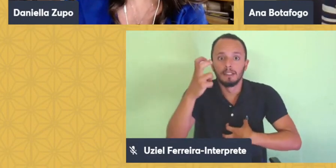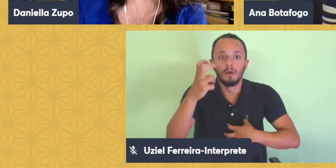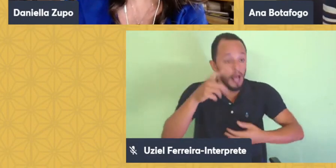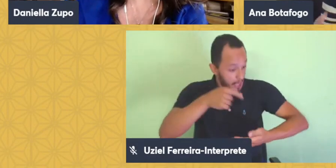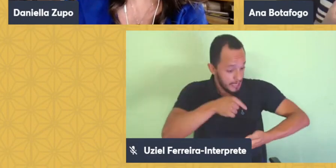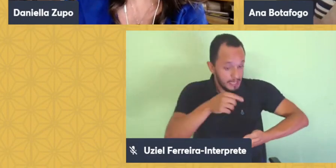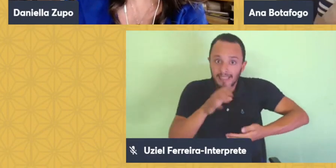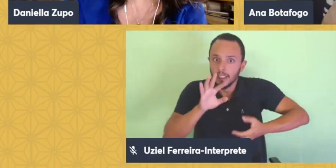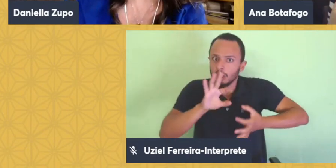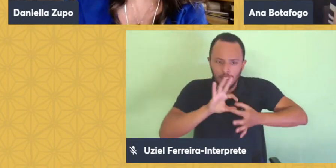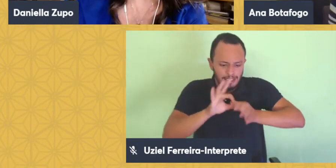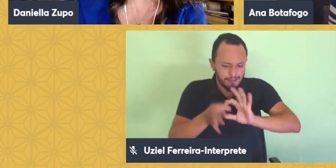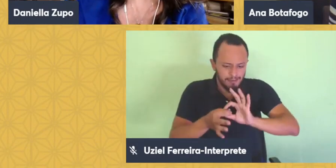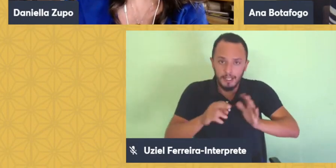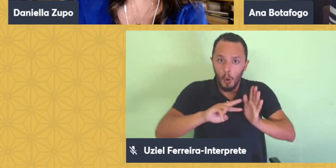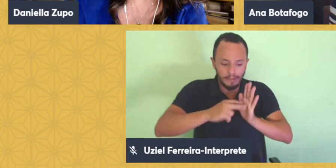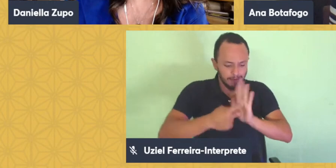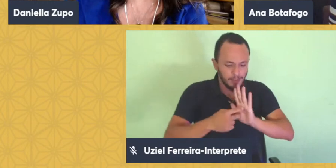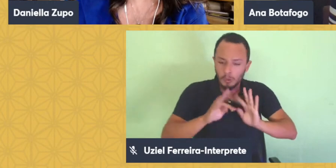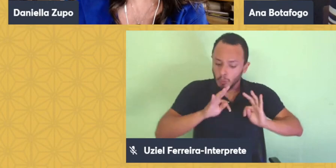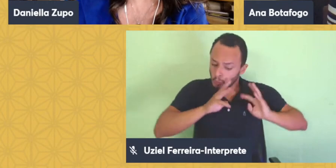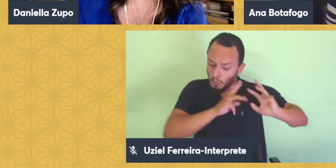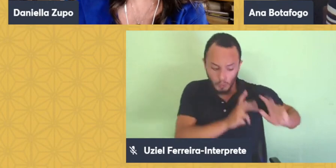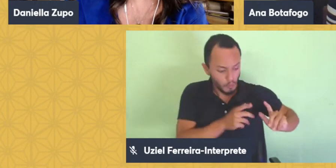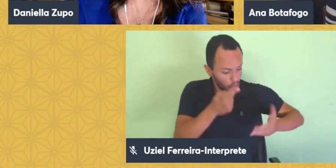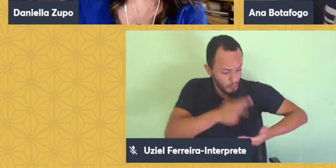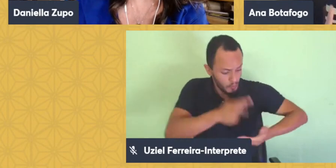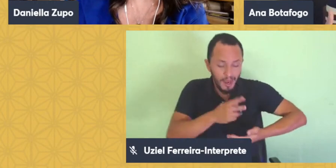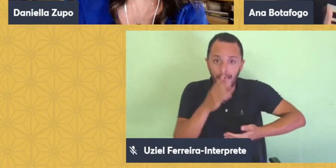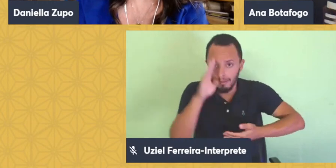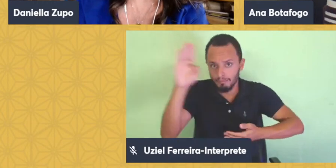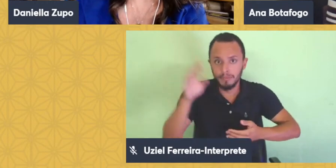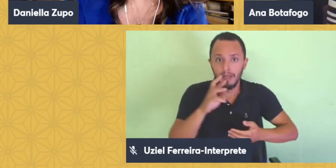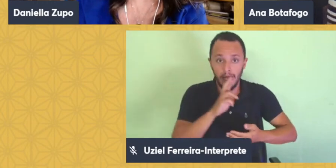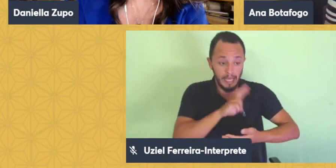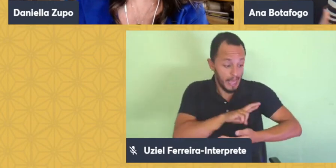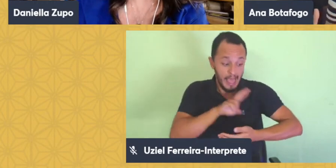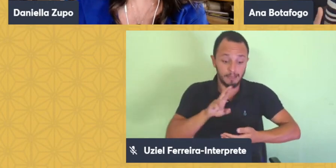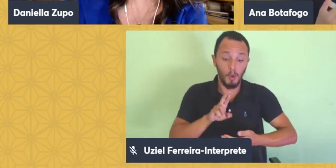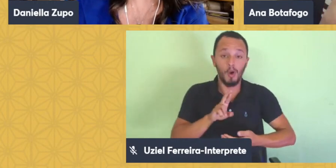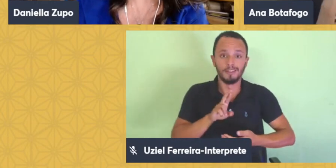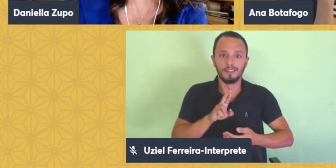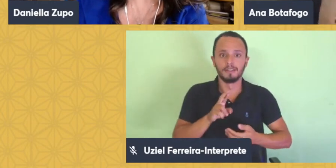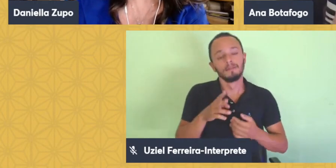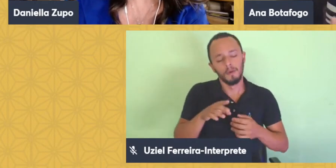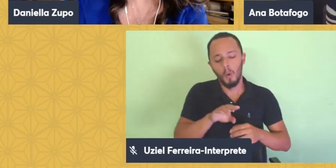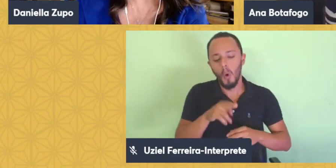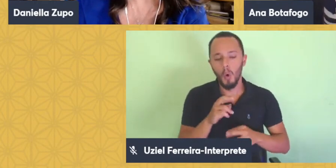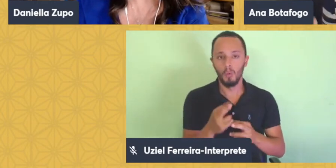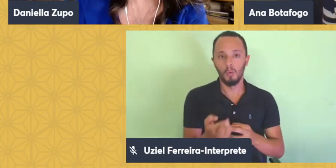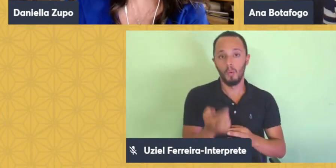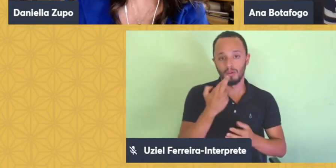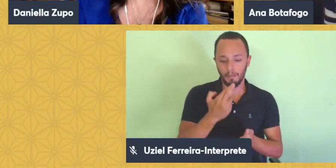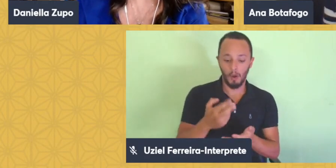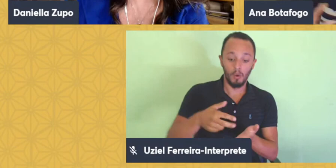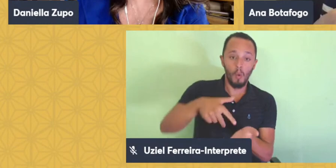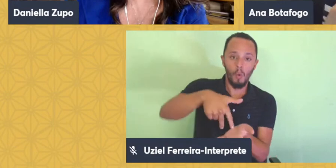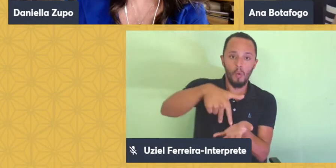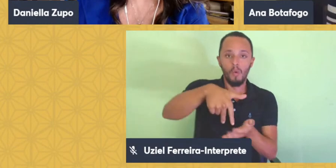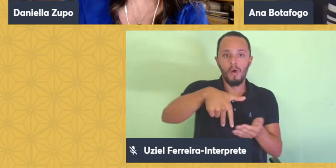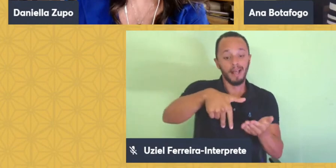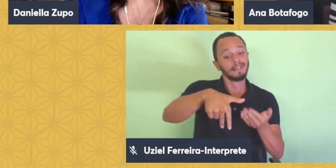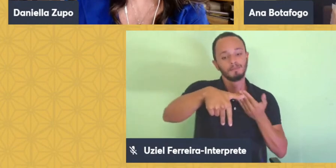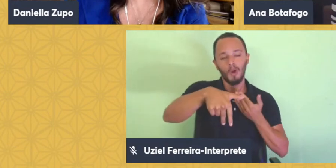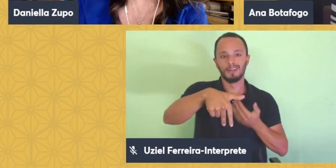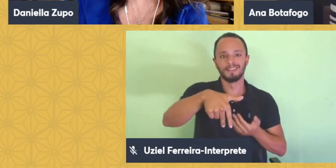pensando até esse corpo responde claro que precisa de sim de um corpo de uma profissional da